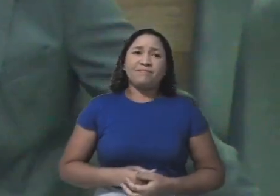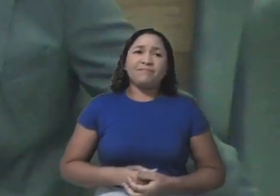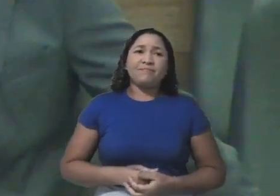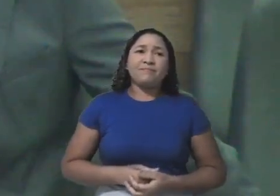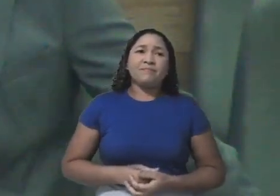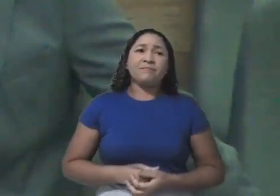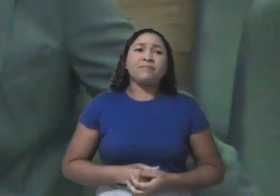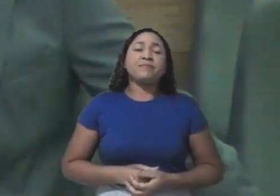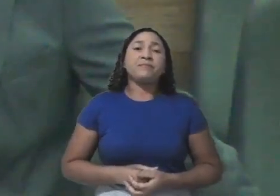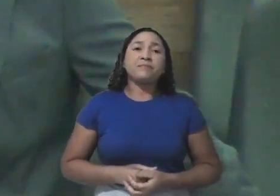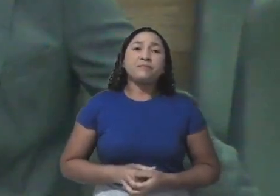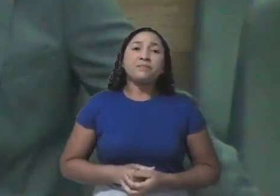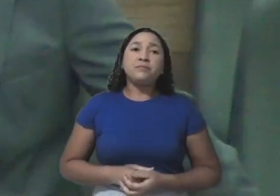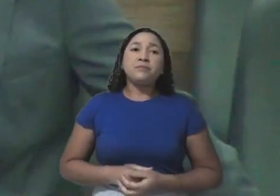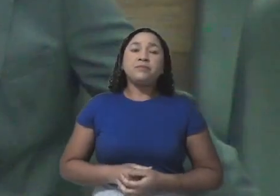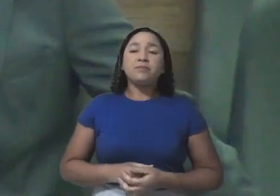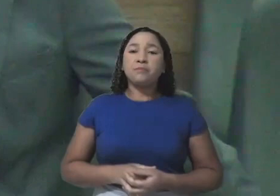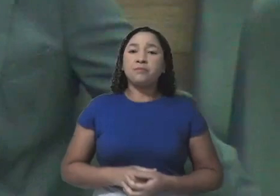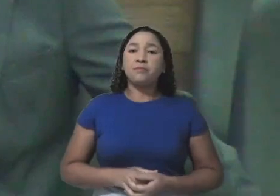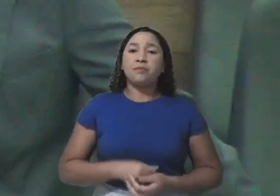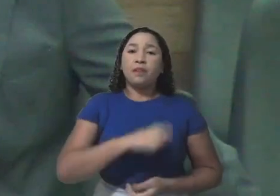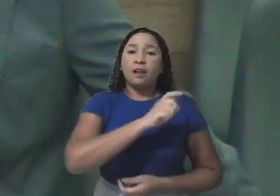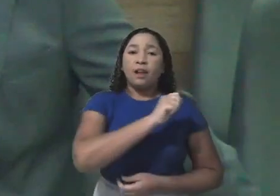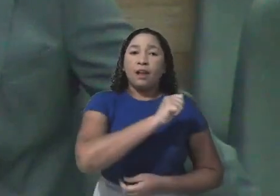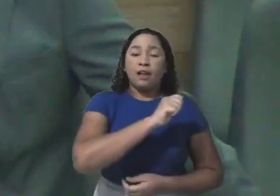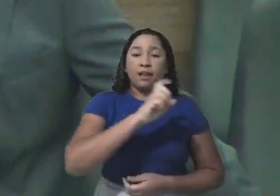cristandade, não é nem pela Assembleia de Deus,